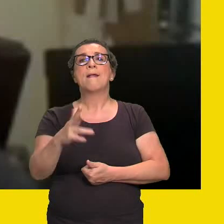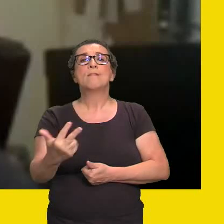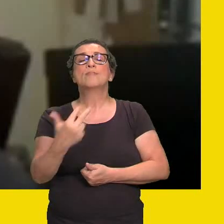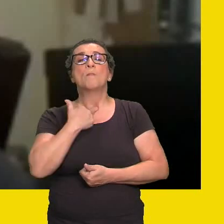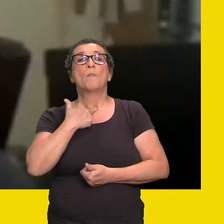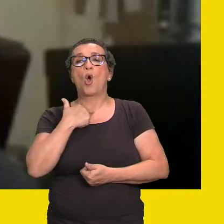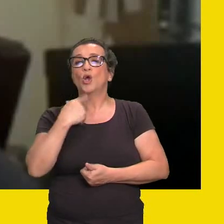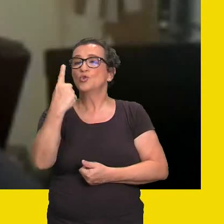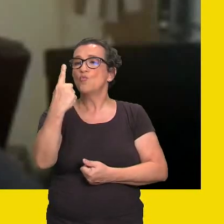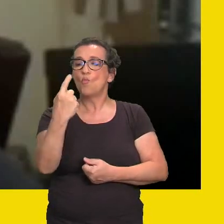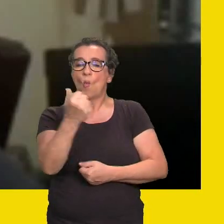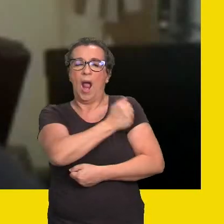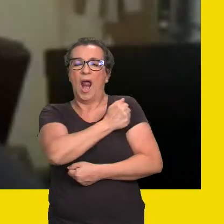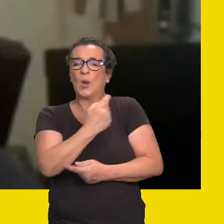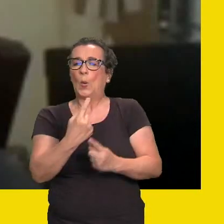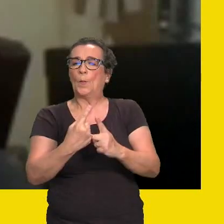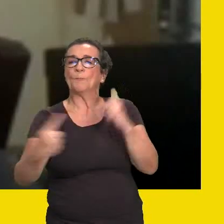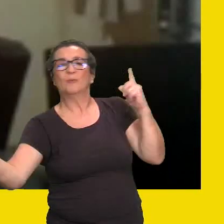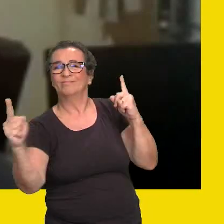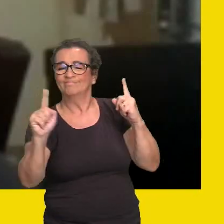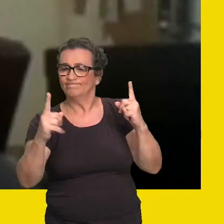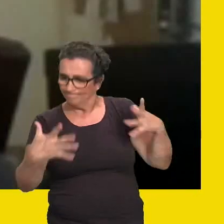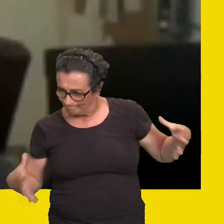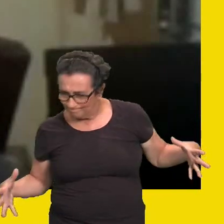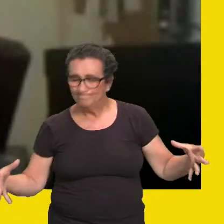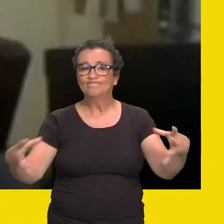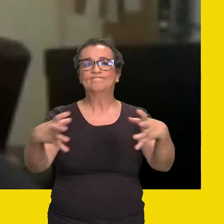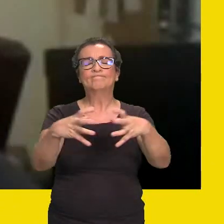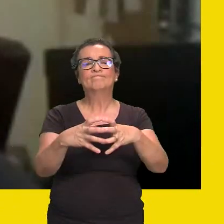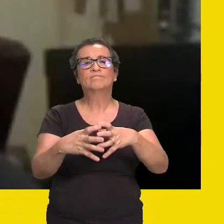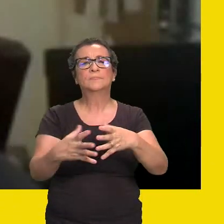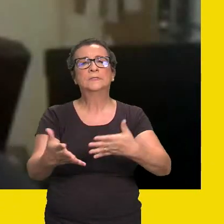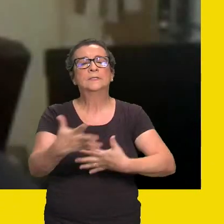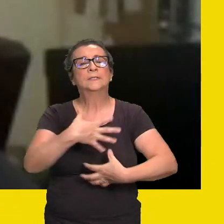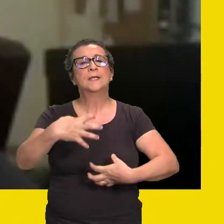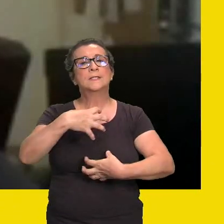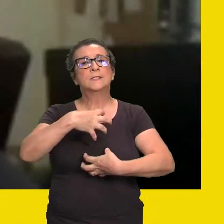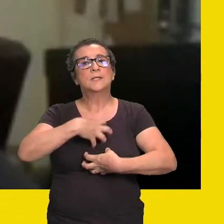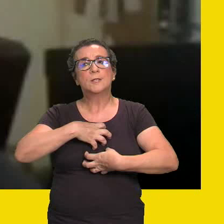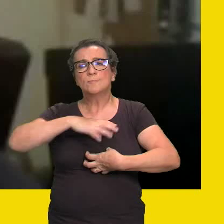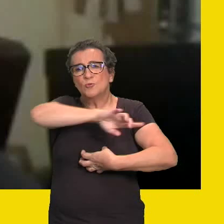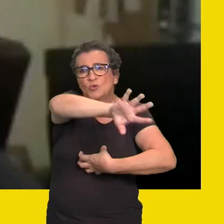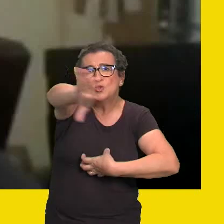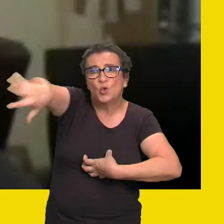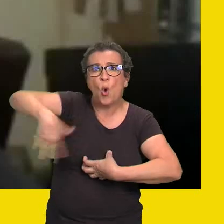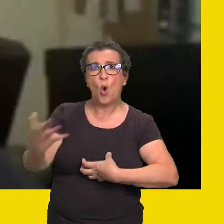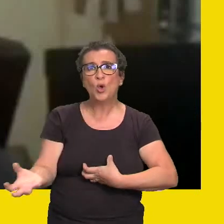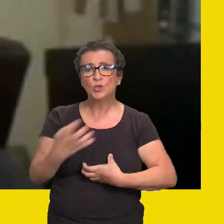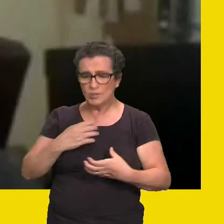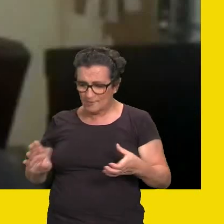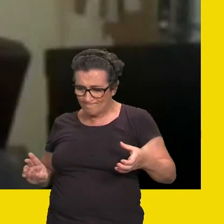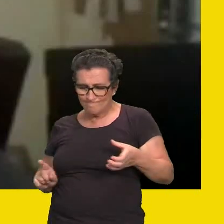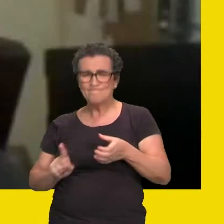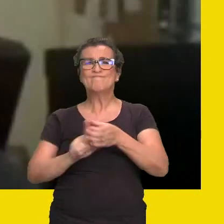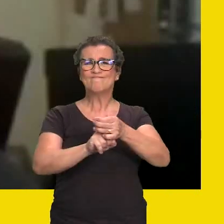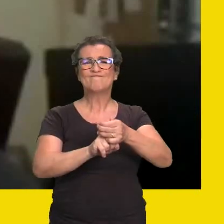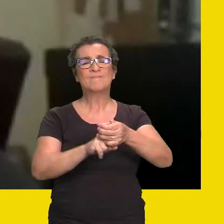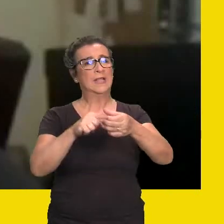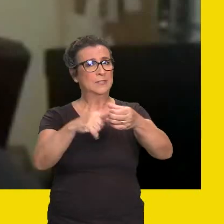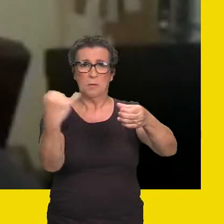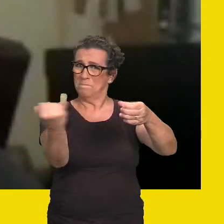menos. Então, desenvolver esse sentimento de pertencimento, ele se faz super